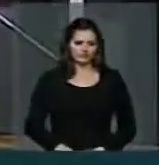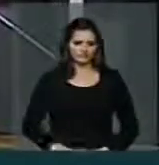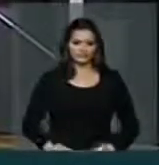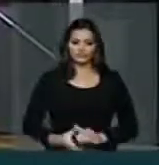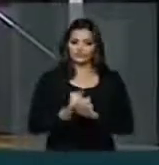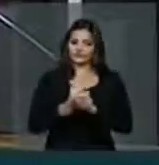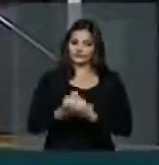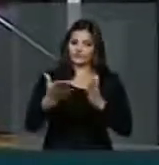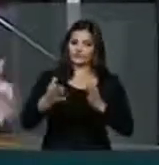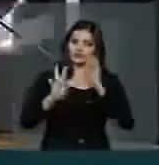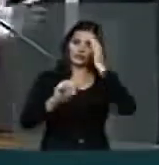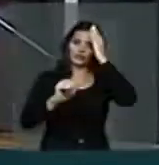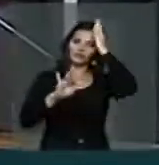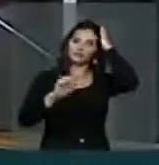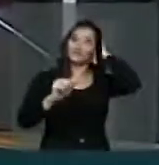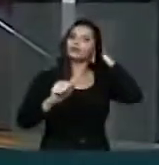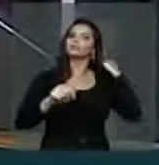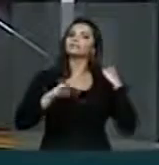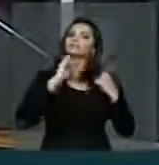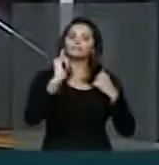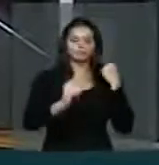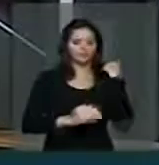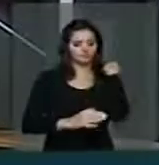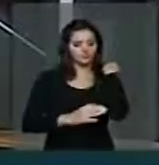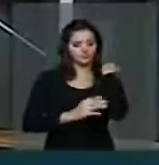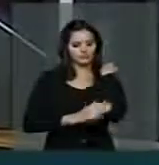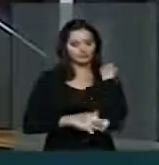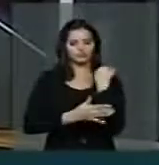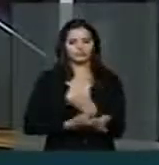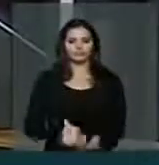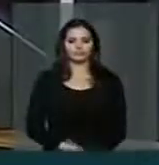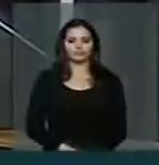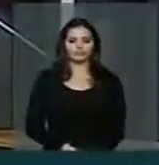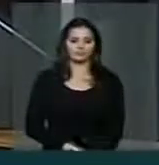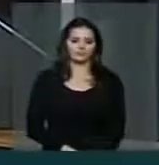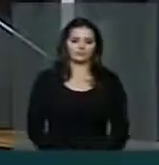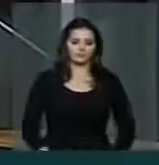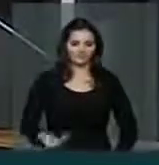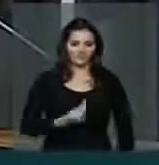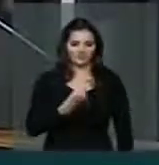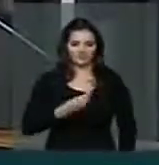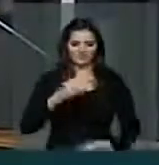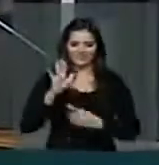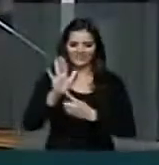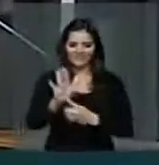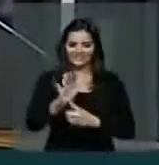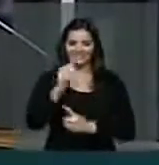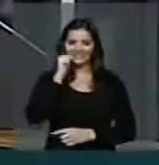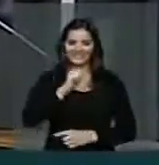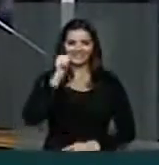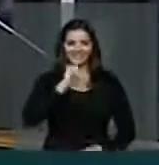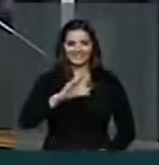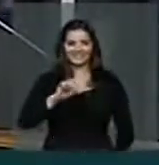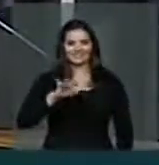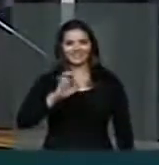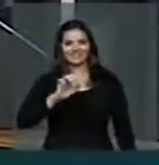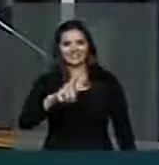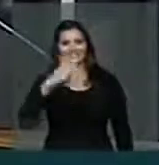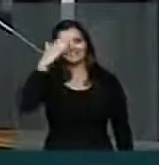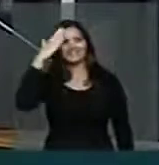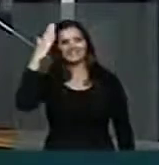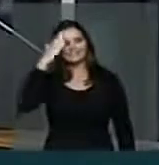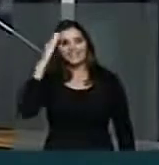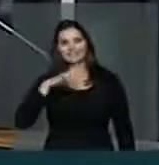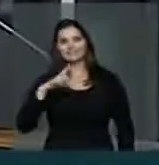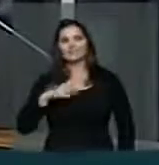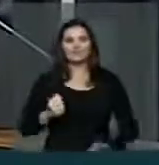Tatal Godinho, dizendo que a sua presença aqui é a demonstração que as mulheres da CONTAG sabem que contam com